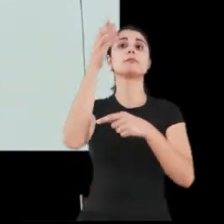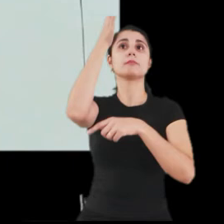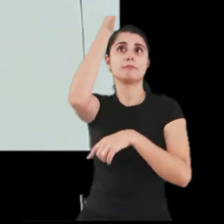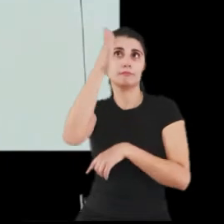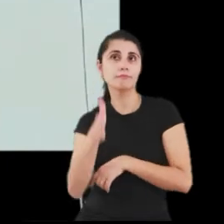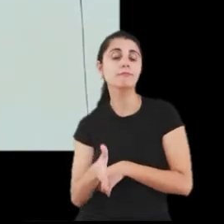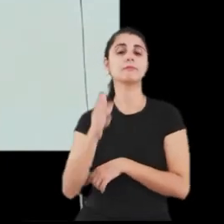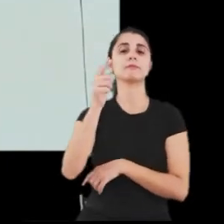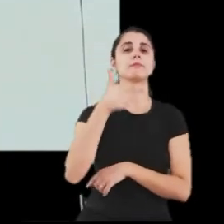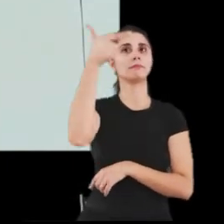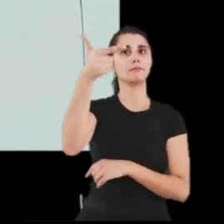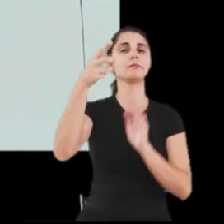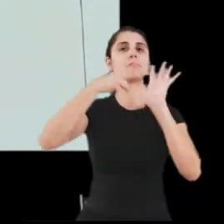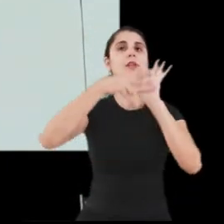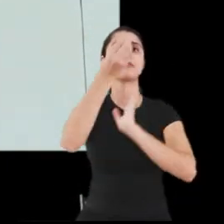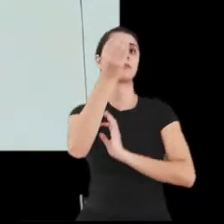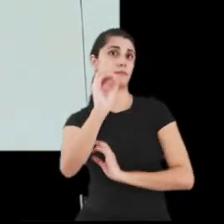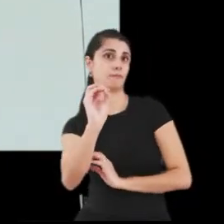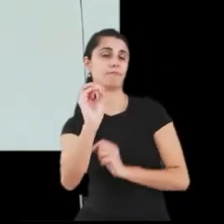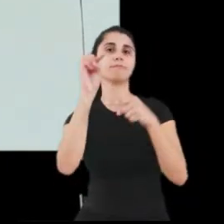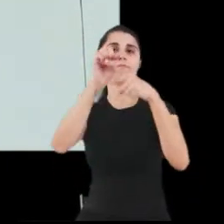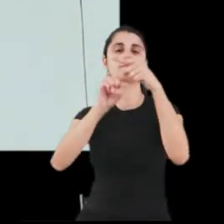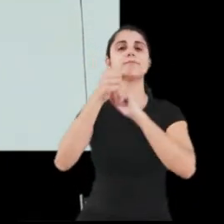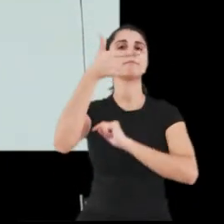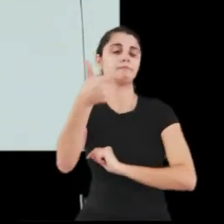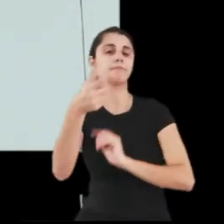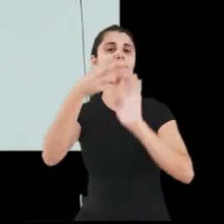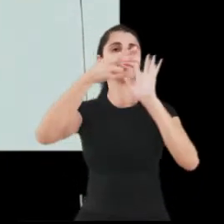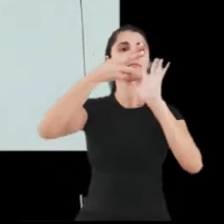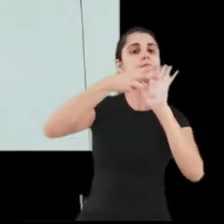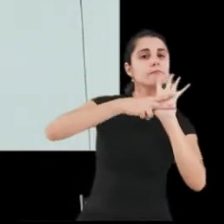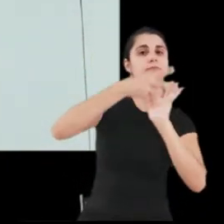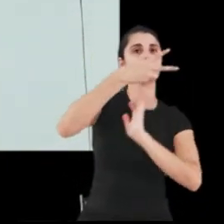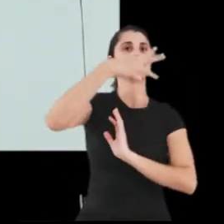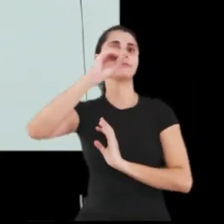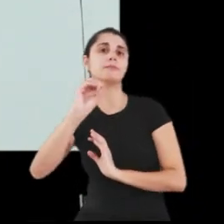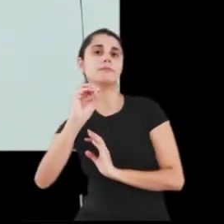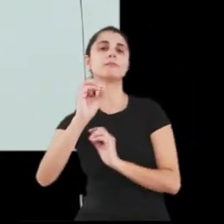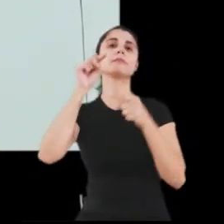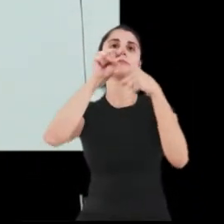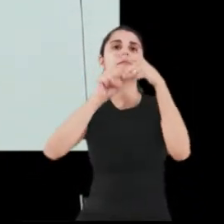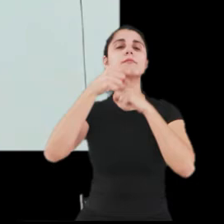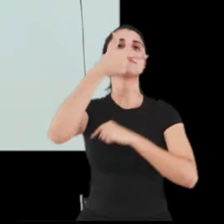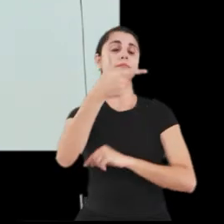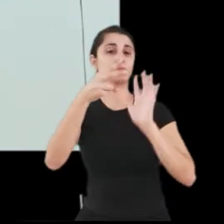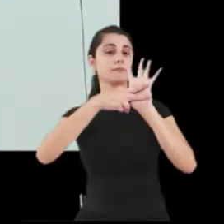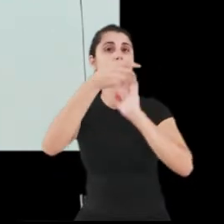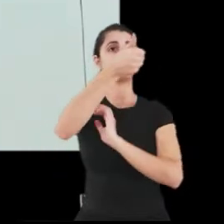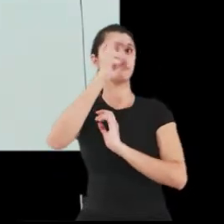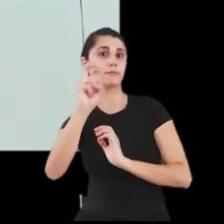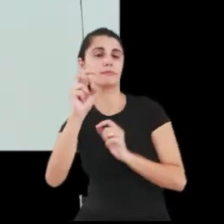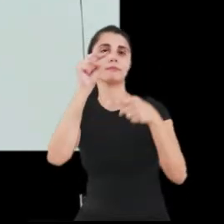dividido por 2 dá 60, por 2 dá 30, por 2 dá 15,